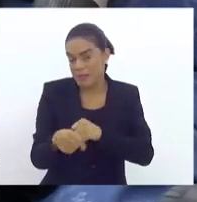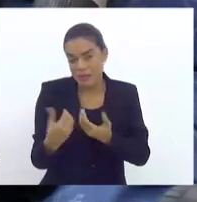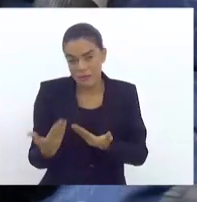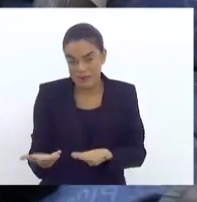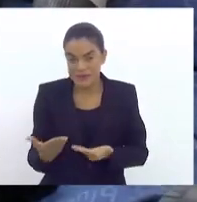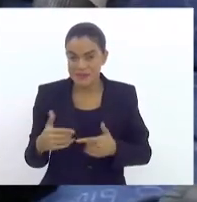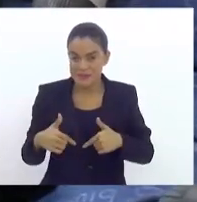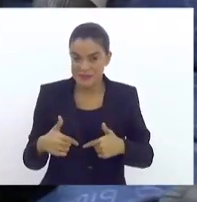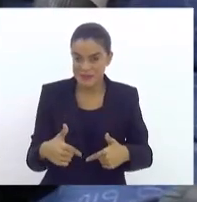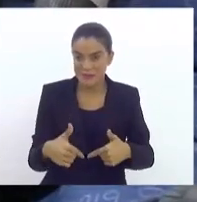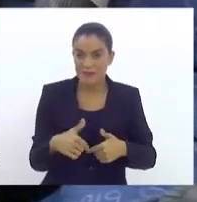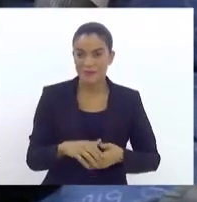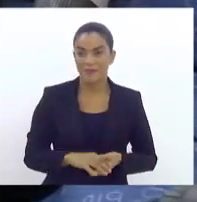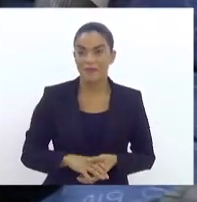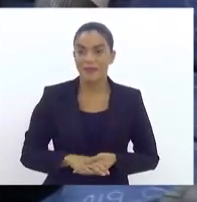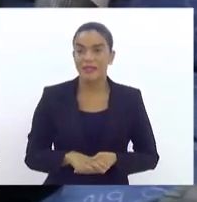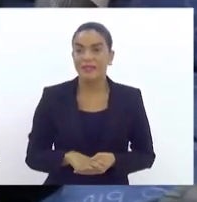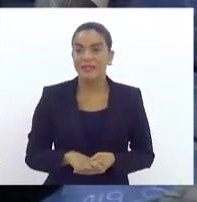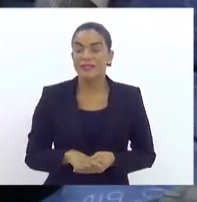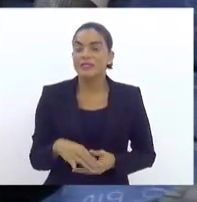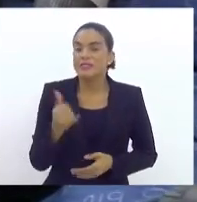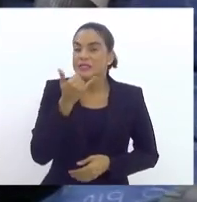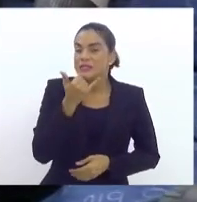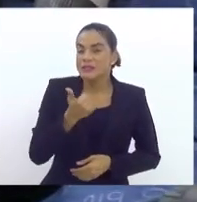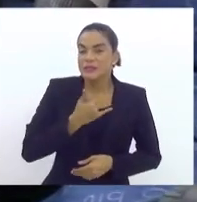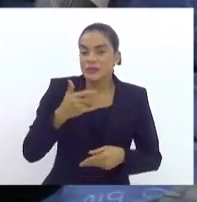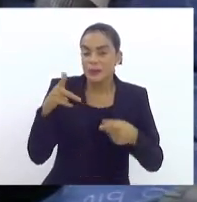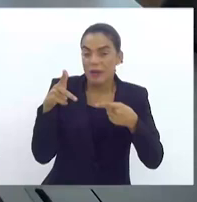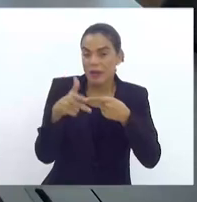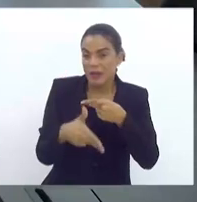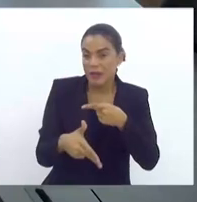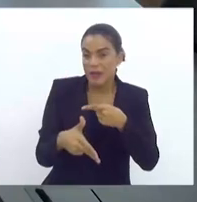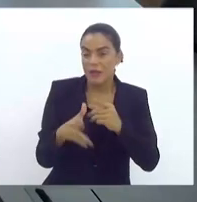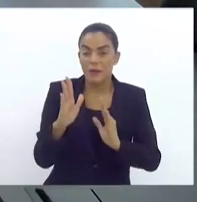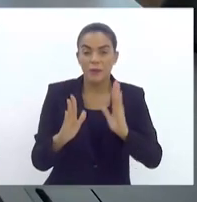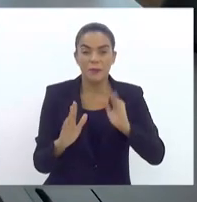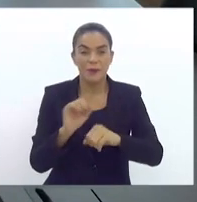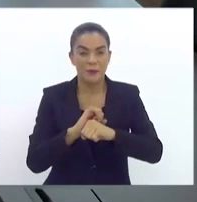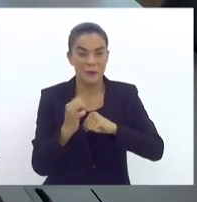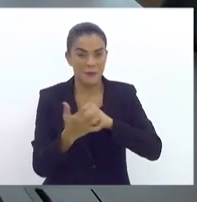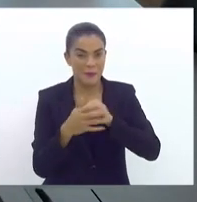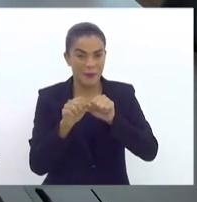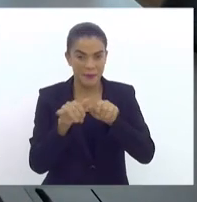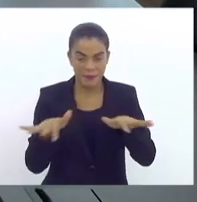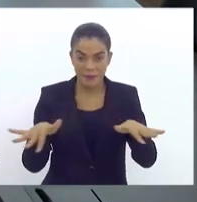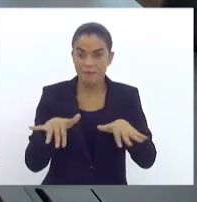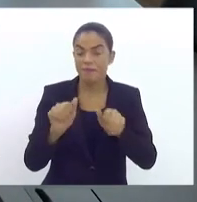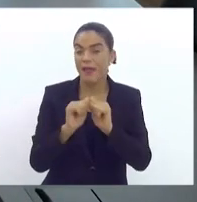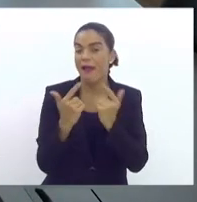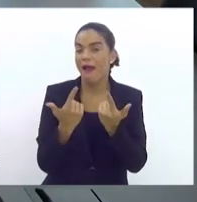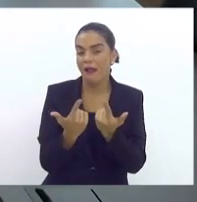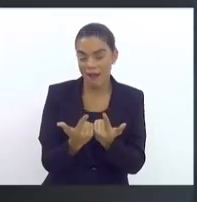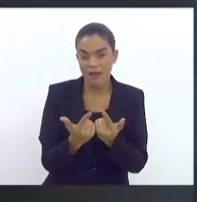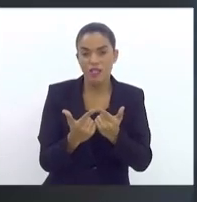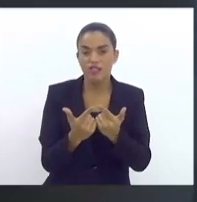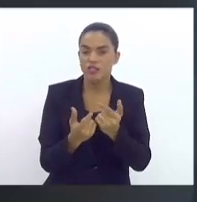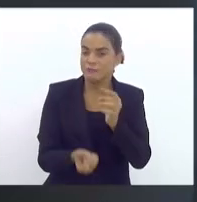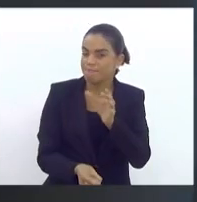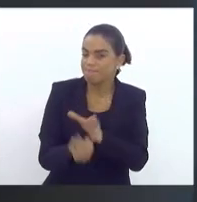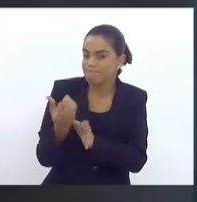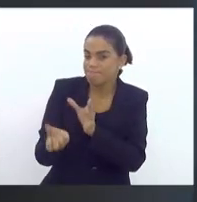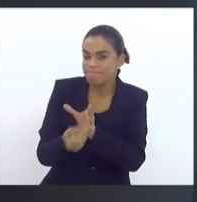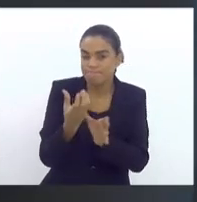sair dessa CPI desculpa que atropelar na época da pandemia a casa fez várias ações